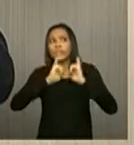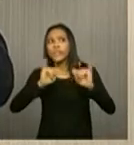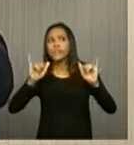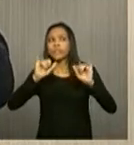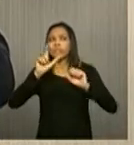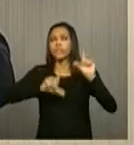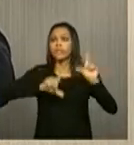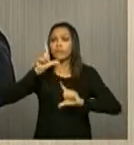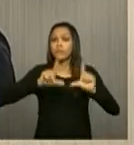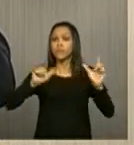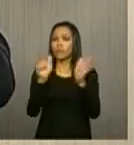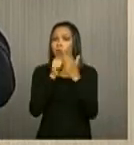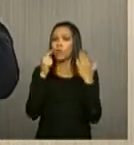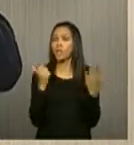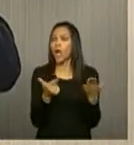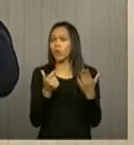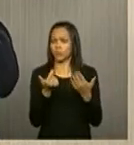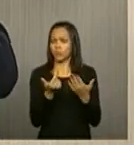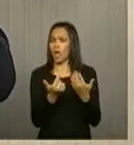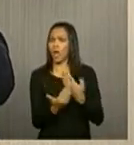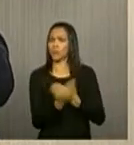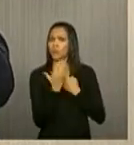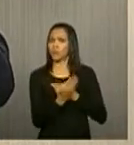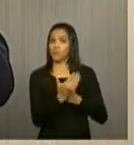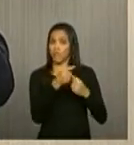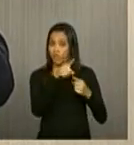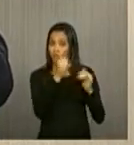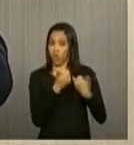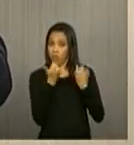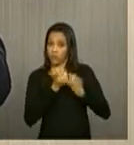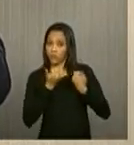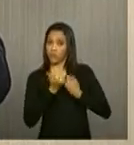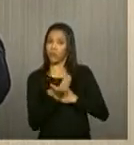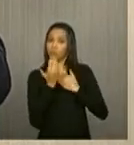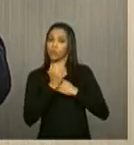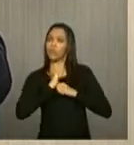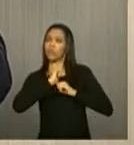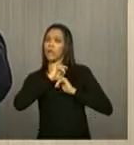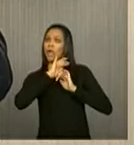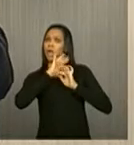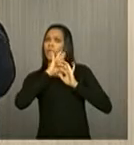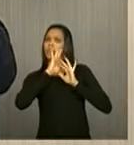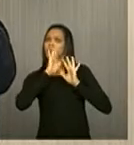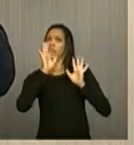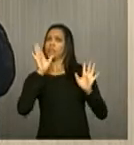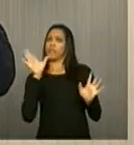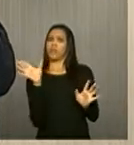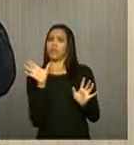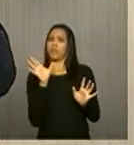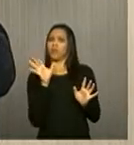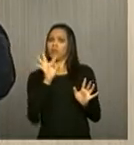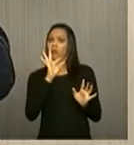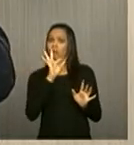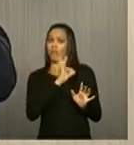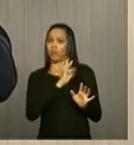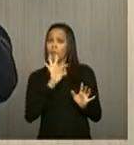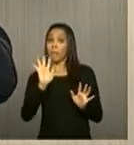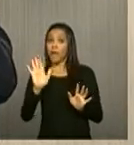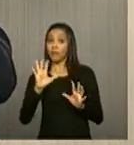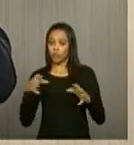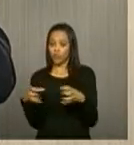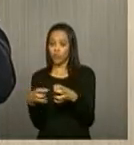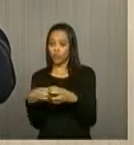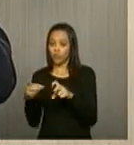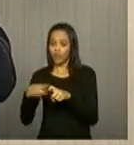esclarecer ou nortear investigações policiais a perícia é fria ela é limitada